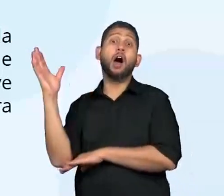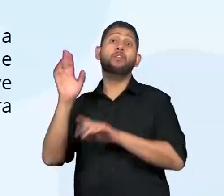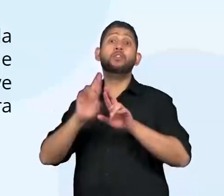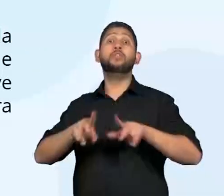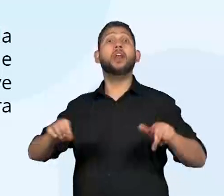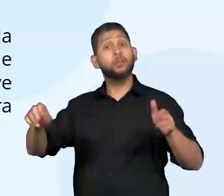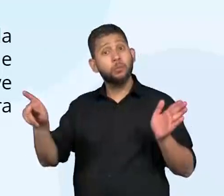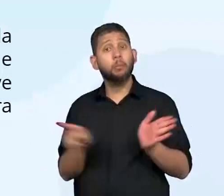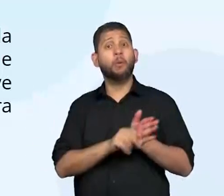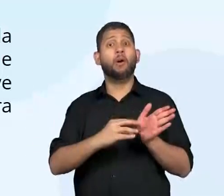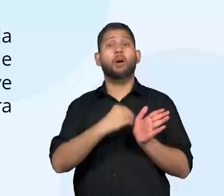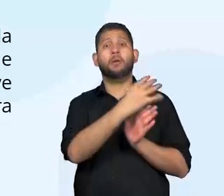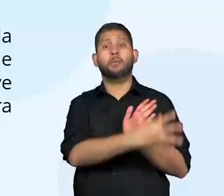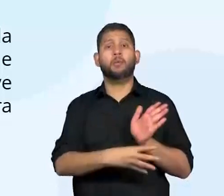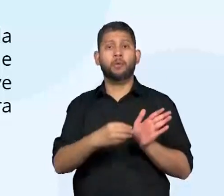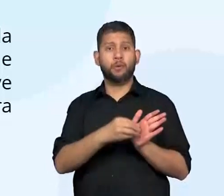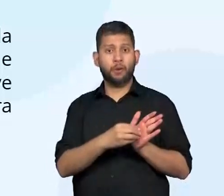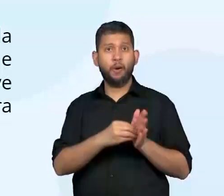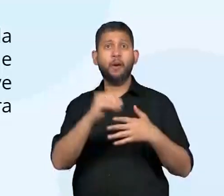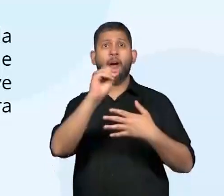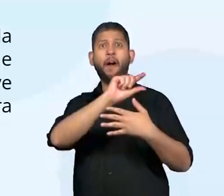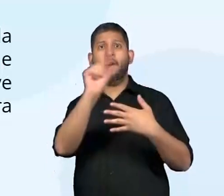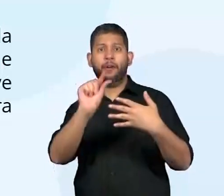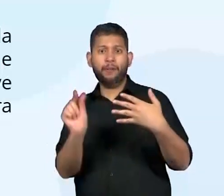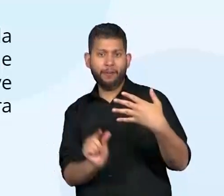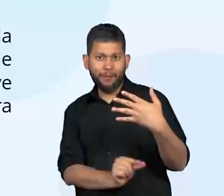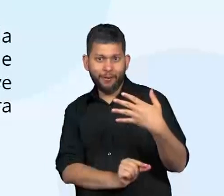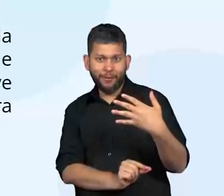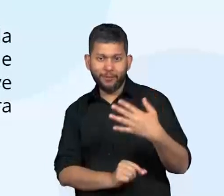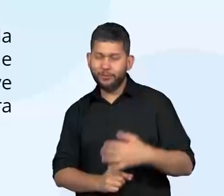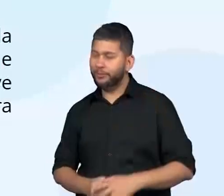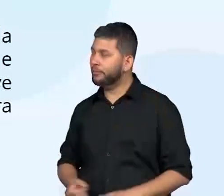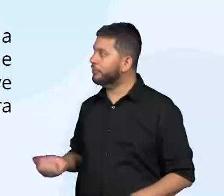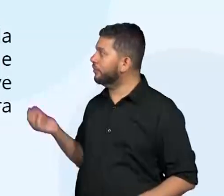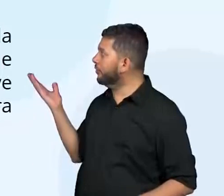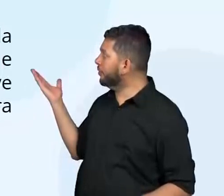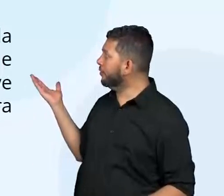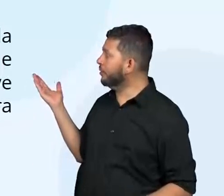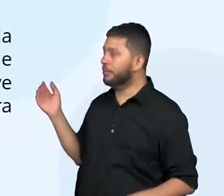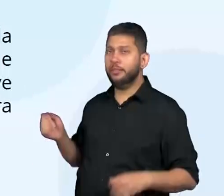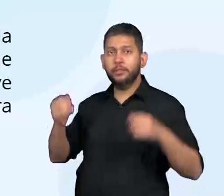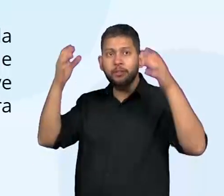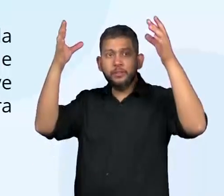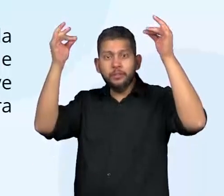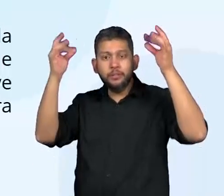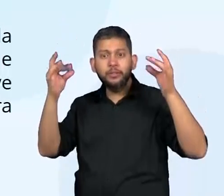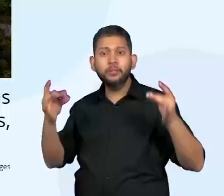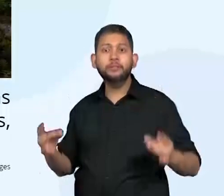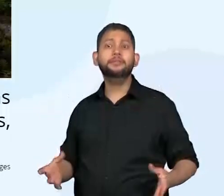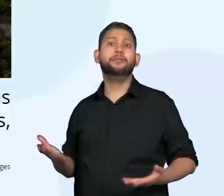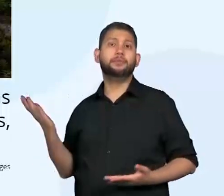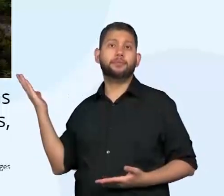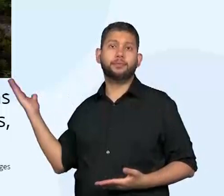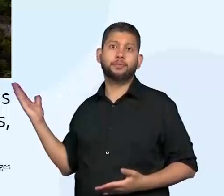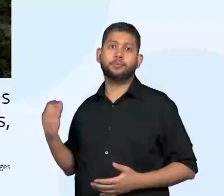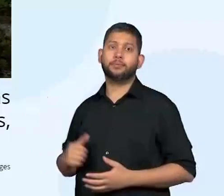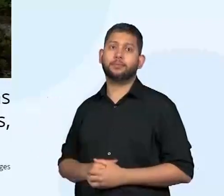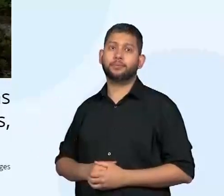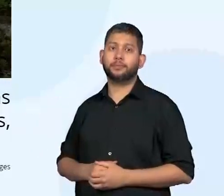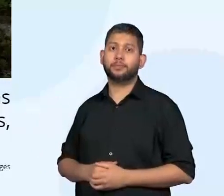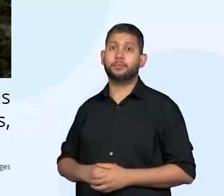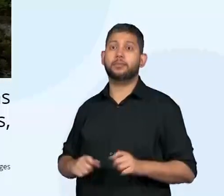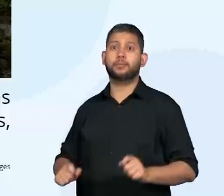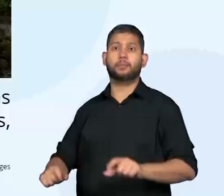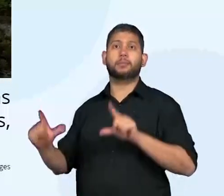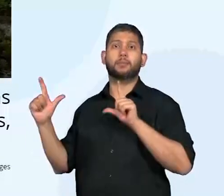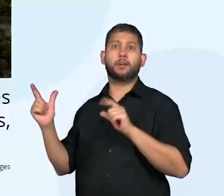Você sabia disso? Então, aqui tem a explicação e vai apresentar as características que eu apontei para vocês. Ó, uma